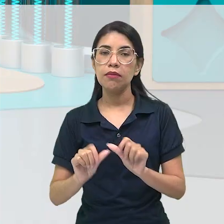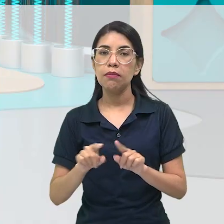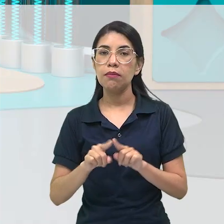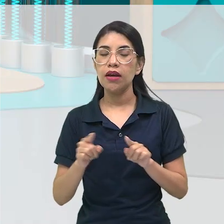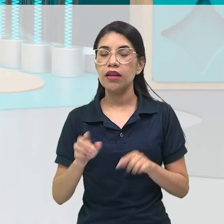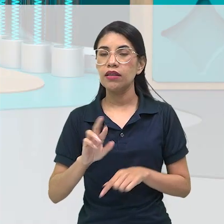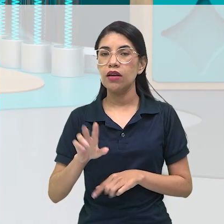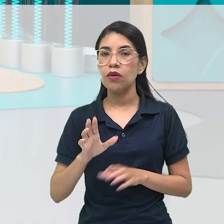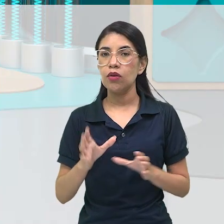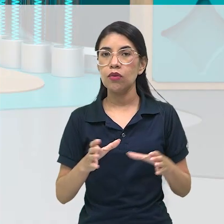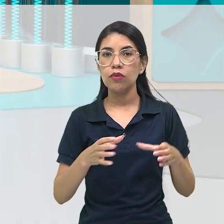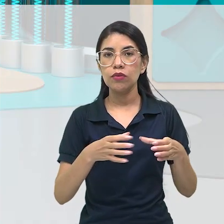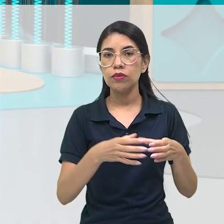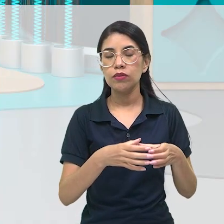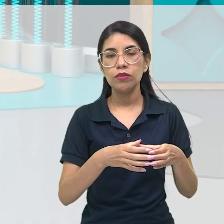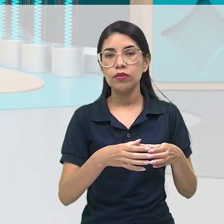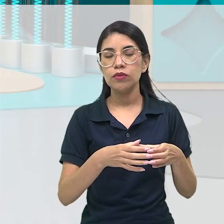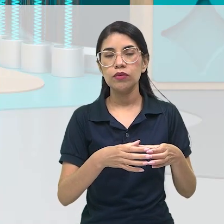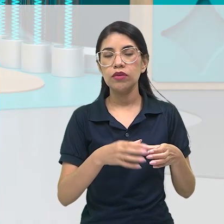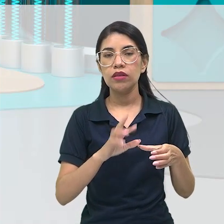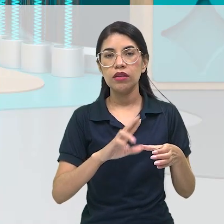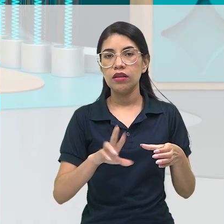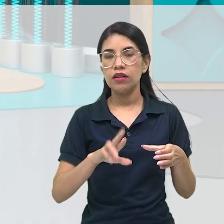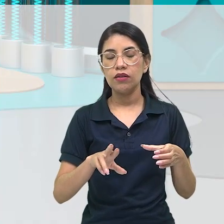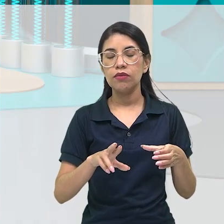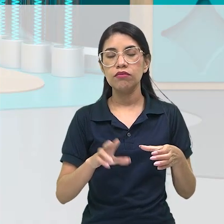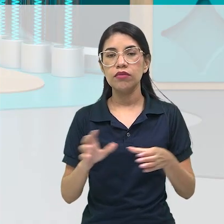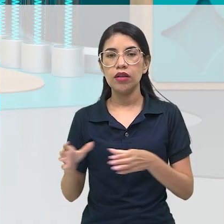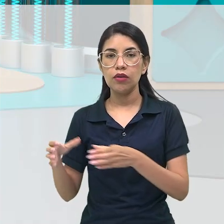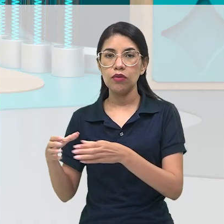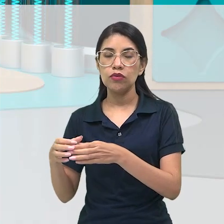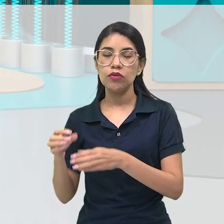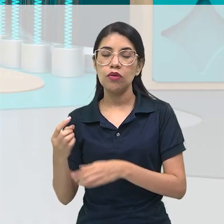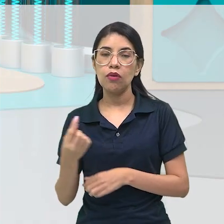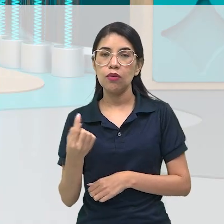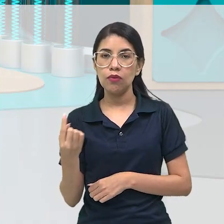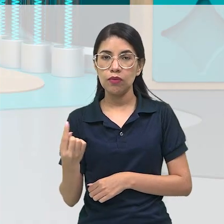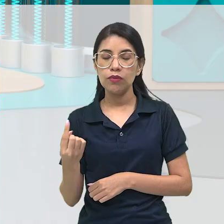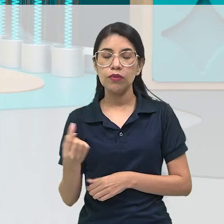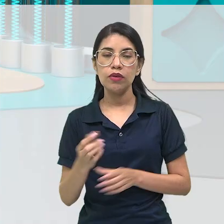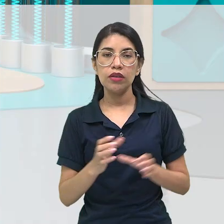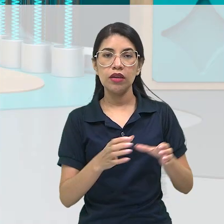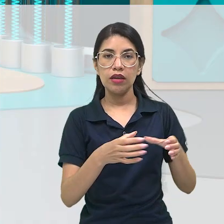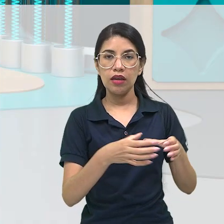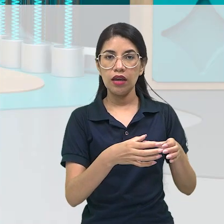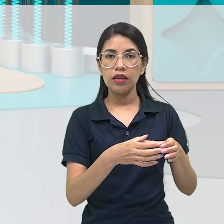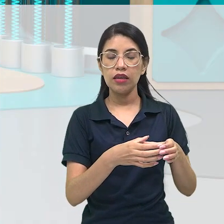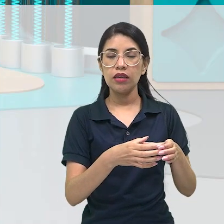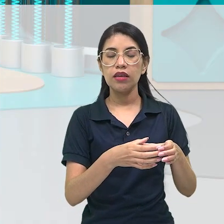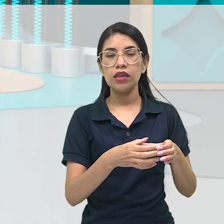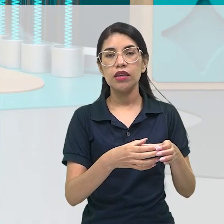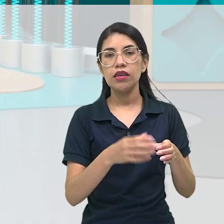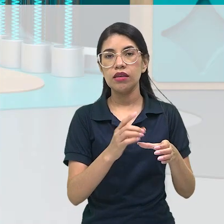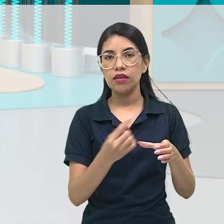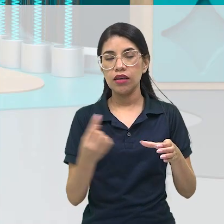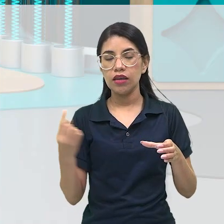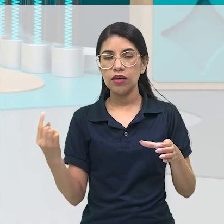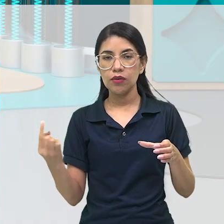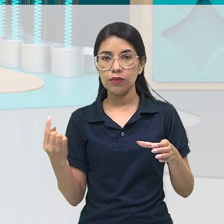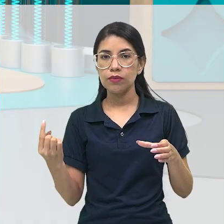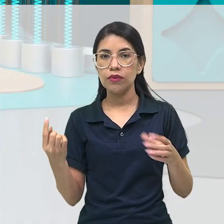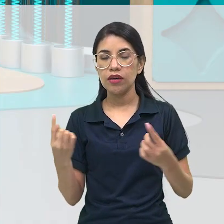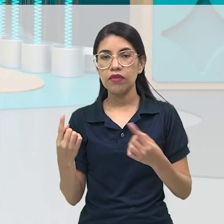entra o time todo dos dois lados de uma só vez. É só um time em peso contra um, que